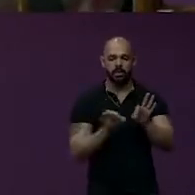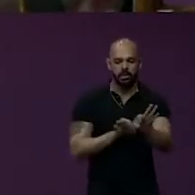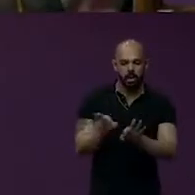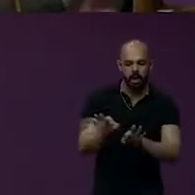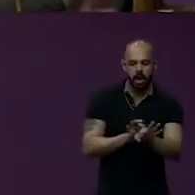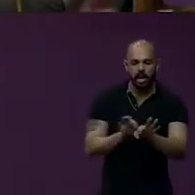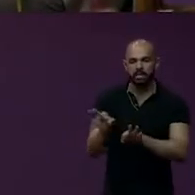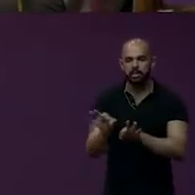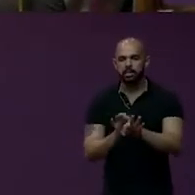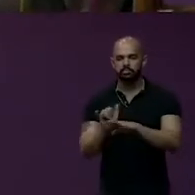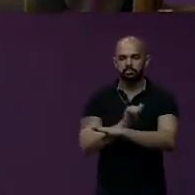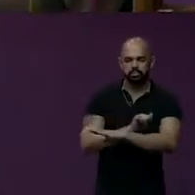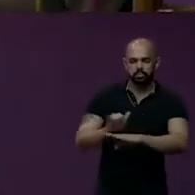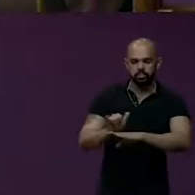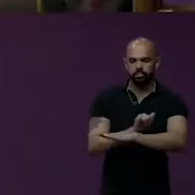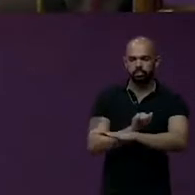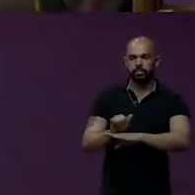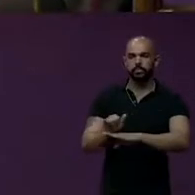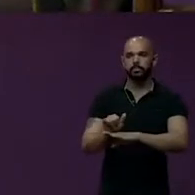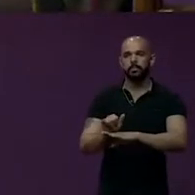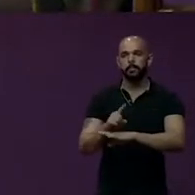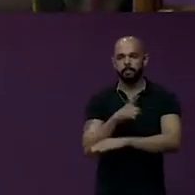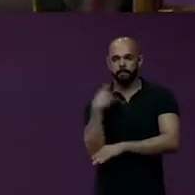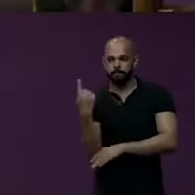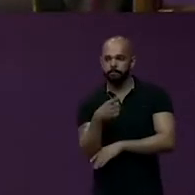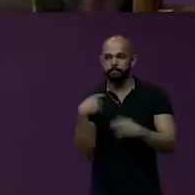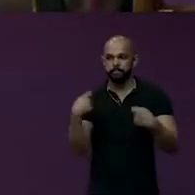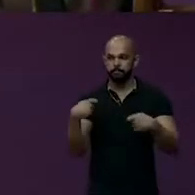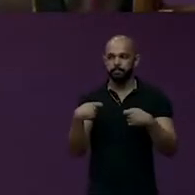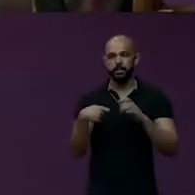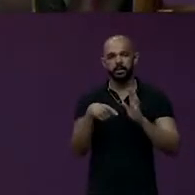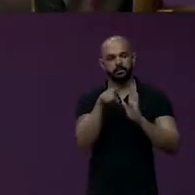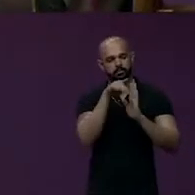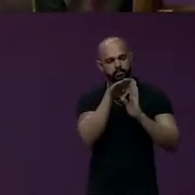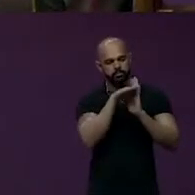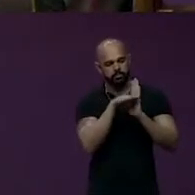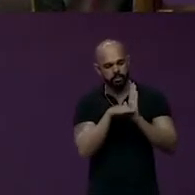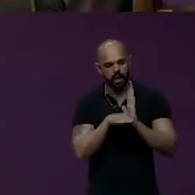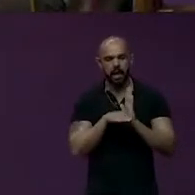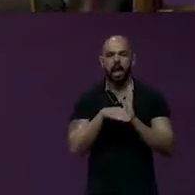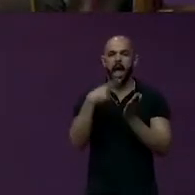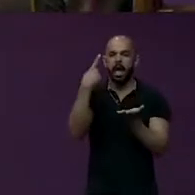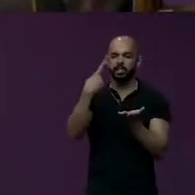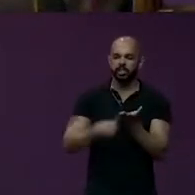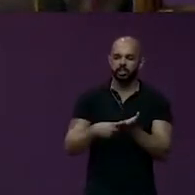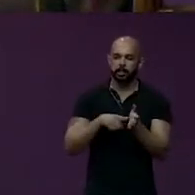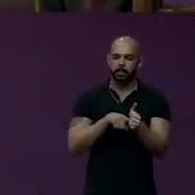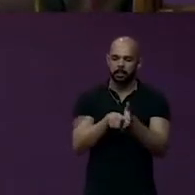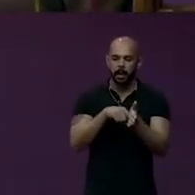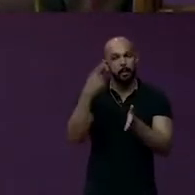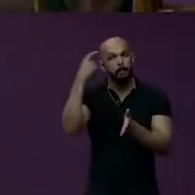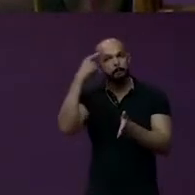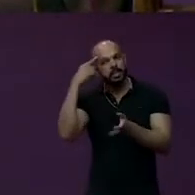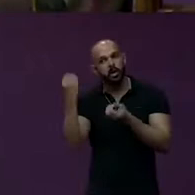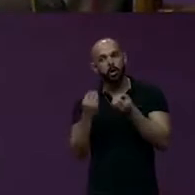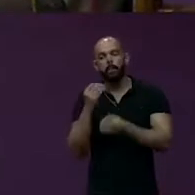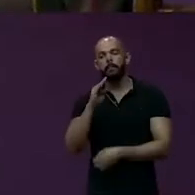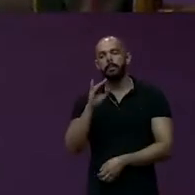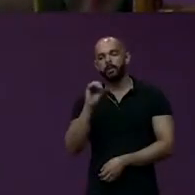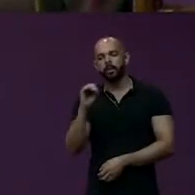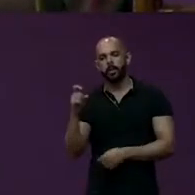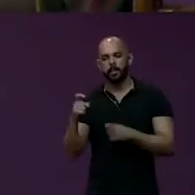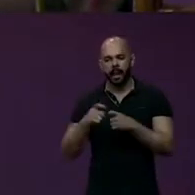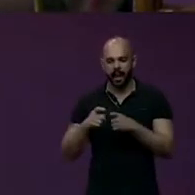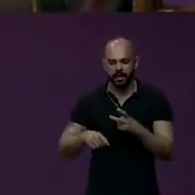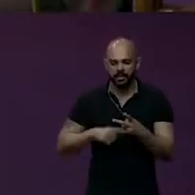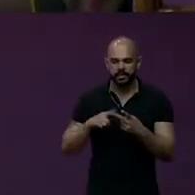arranjos e de organizações em que nós tenhamos agendas de pesquisa pensando nas dimensões biomédicas,